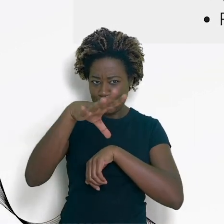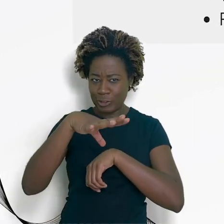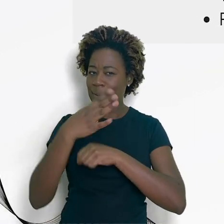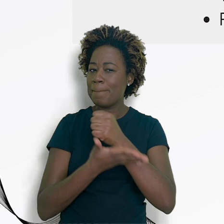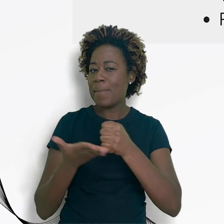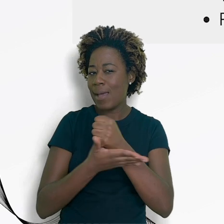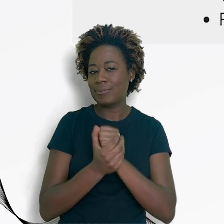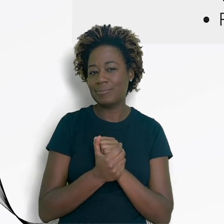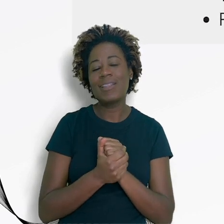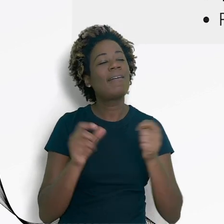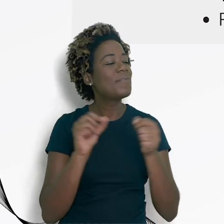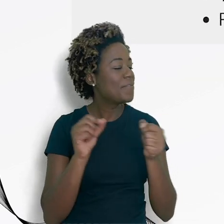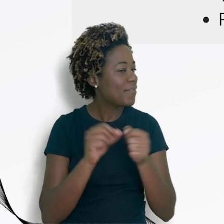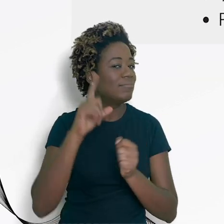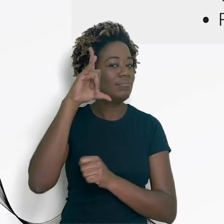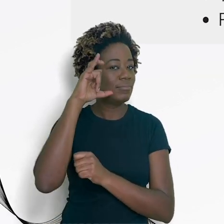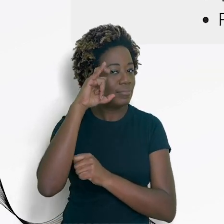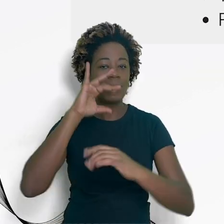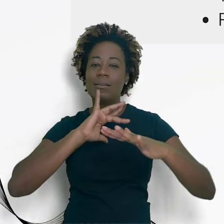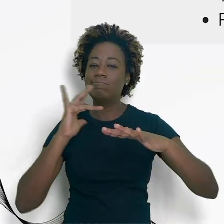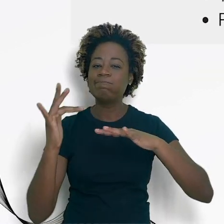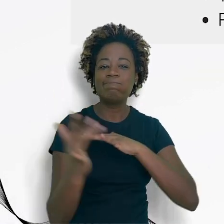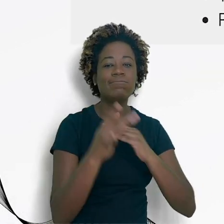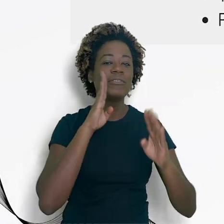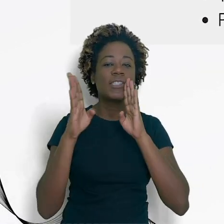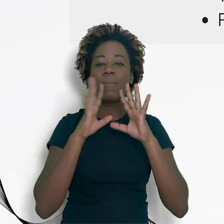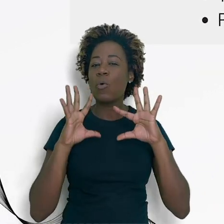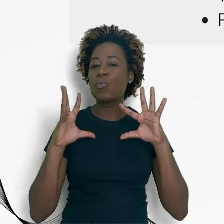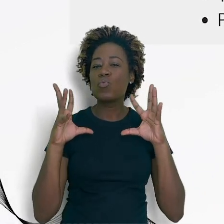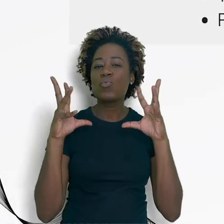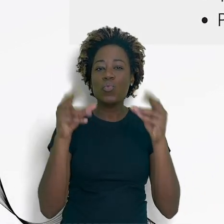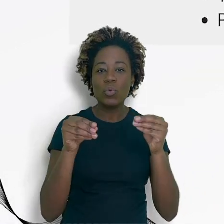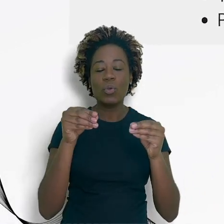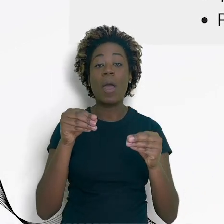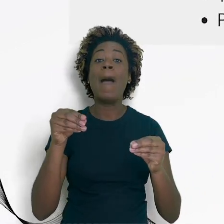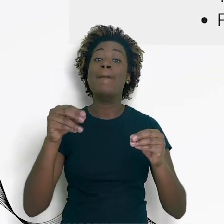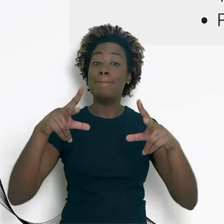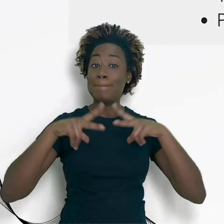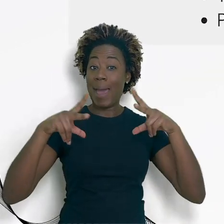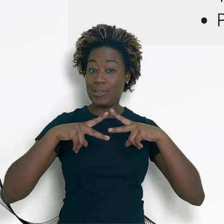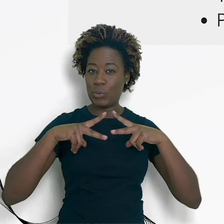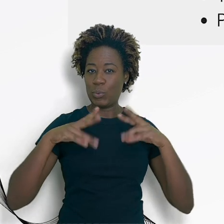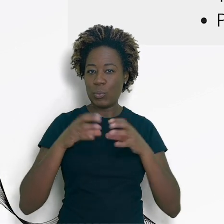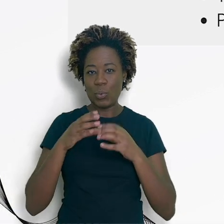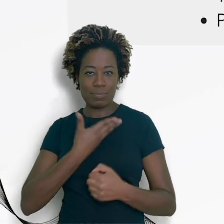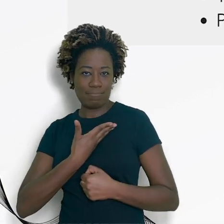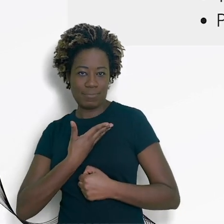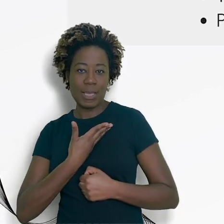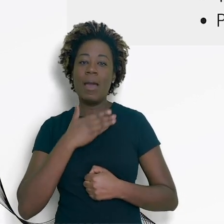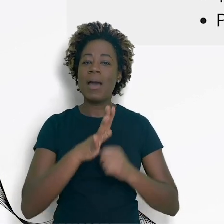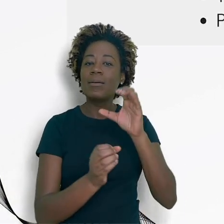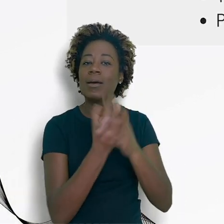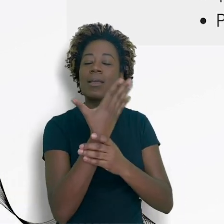básica de todas é: tenha o seu Instagram, suas redes sociais, Facebook, todas, se for pessoal, fechada, só para o seu grupo de amigos.